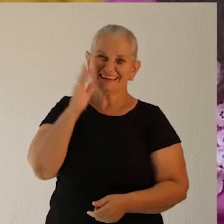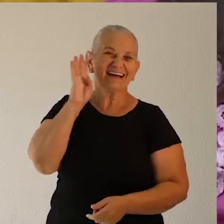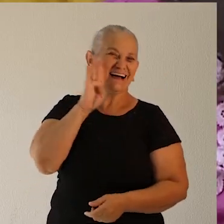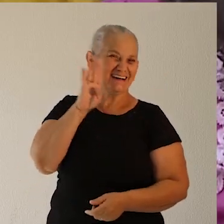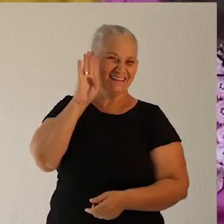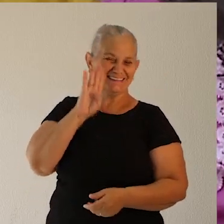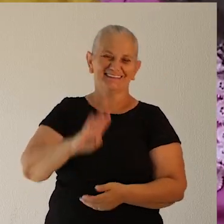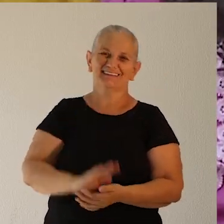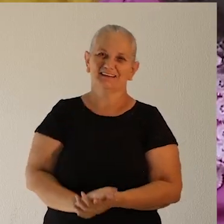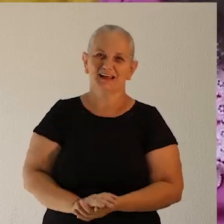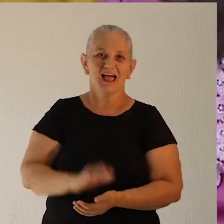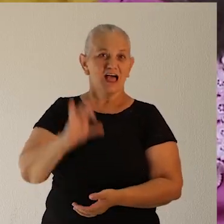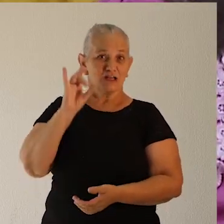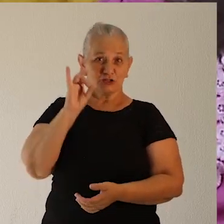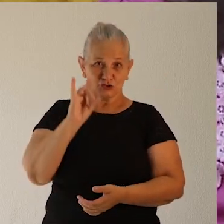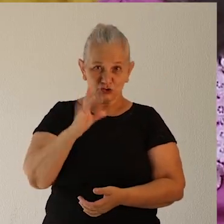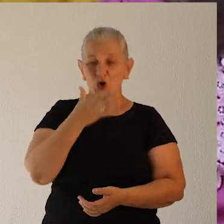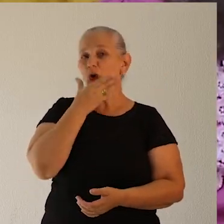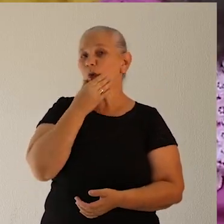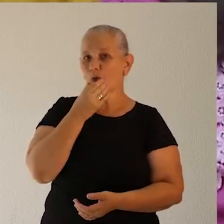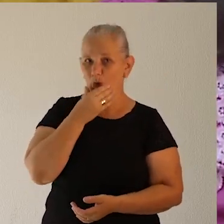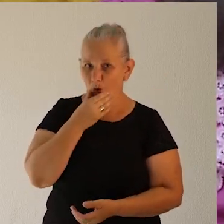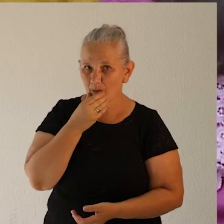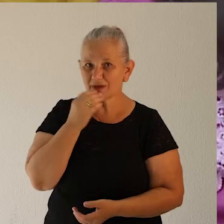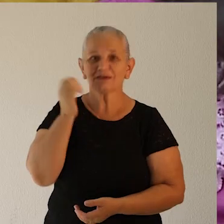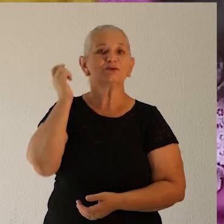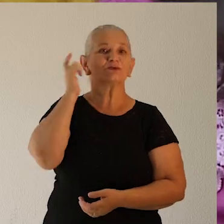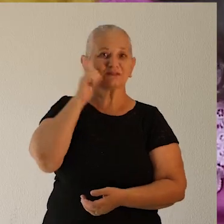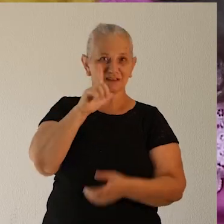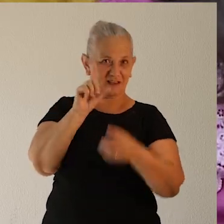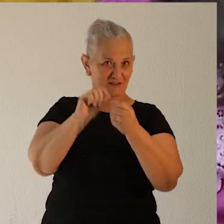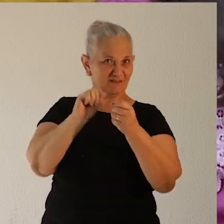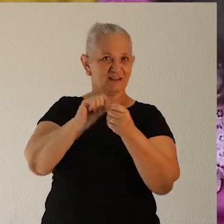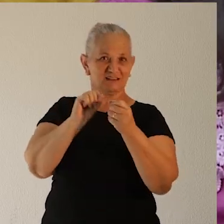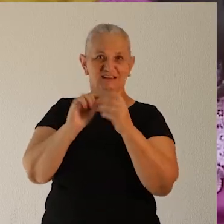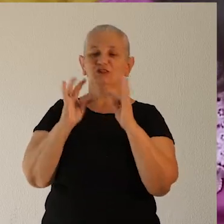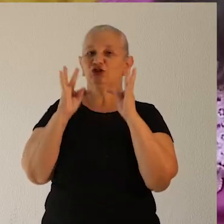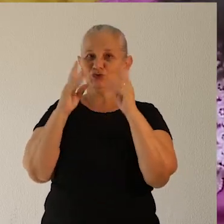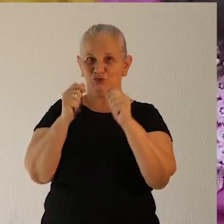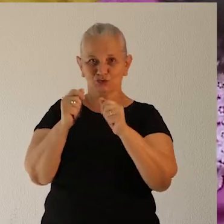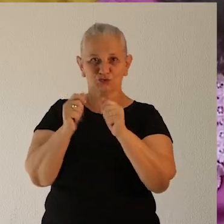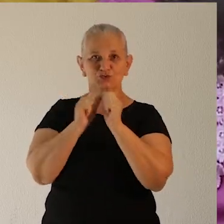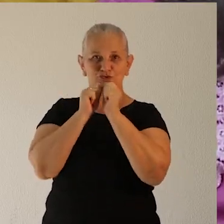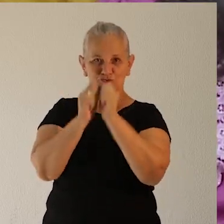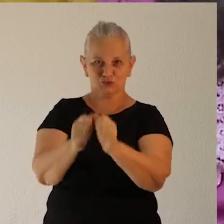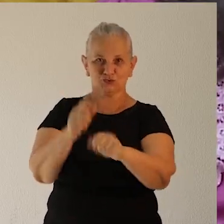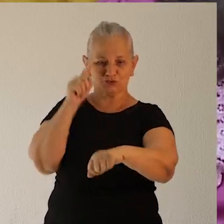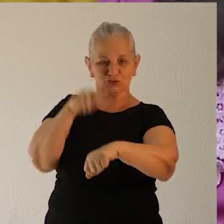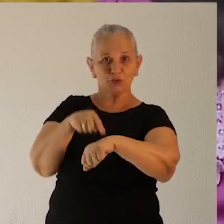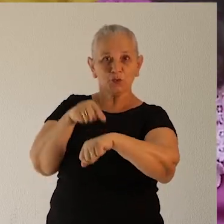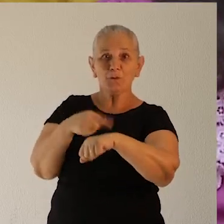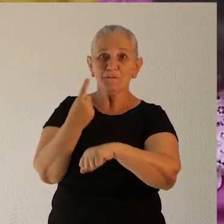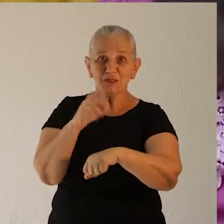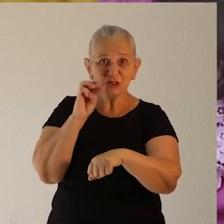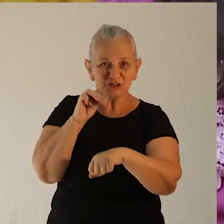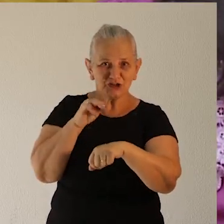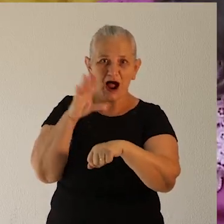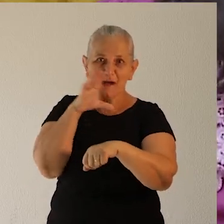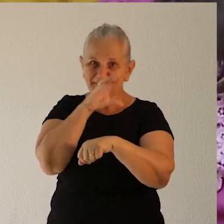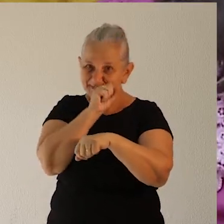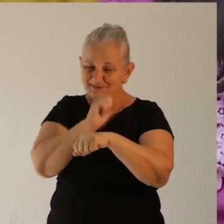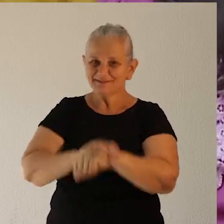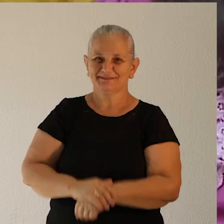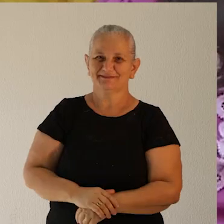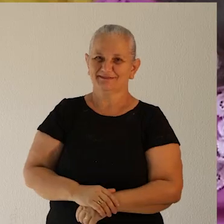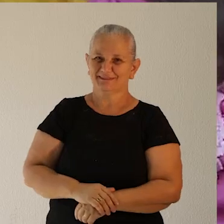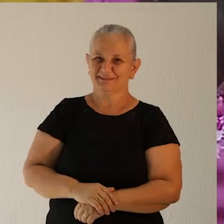Só o seu Ernesto Canivete que conseguia fazer tudo ao mesmo tempo. Eu tentei aqui fazer para vocês, mas é difícil, viu? Muito legal. Esse